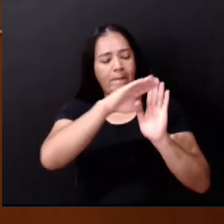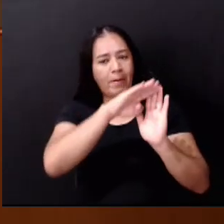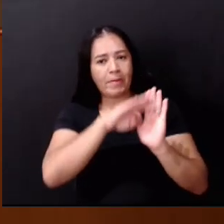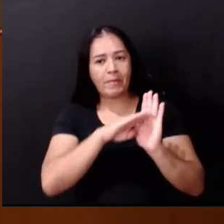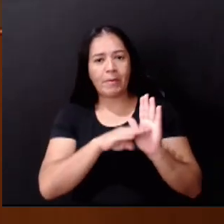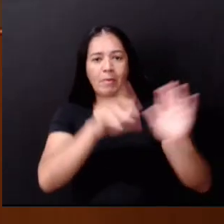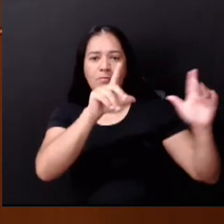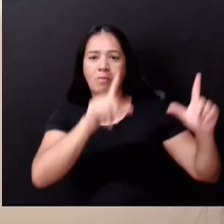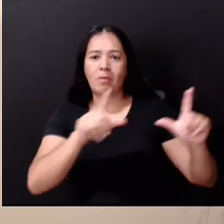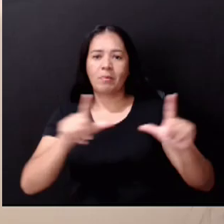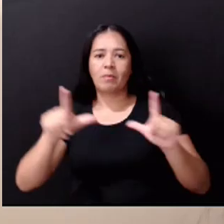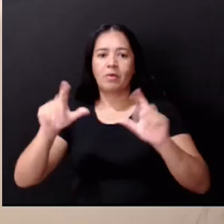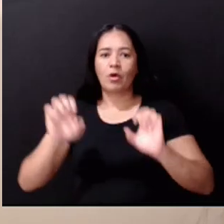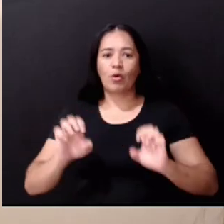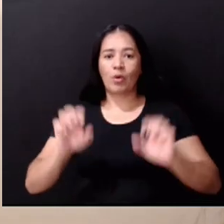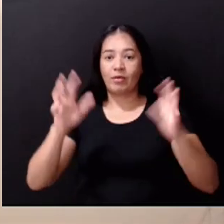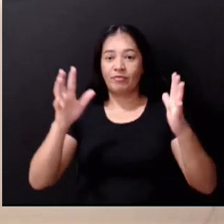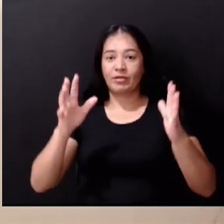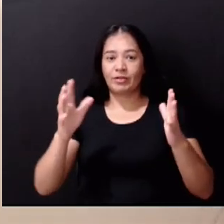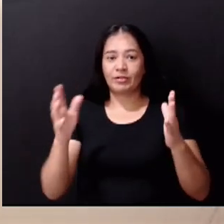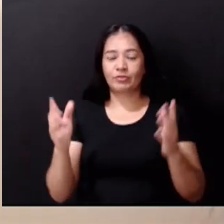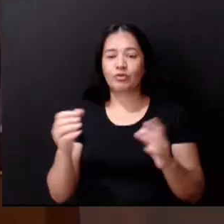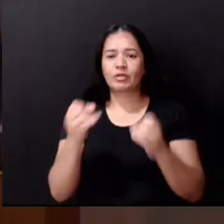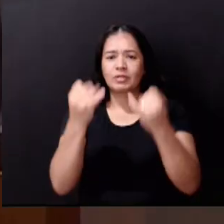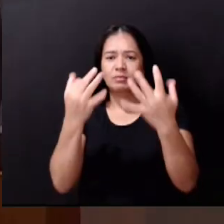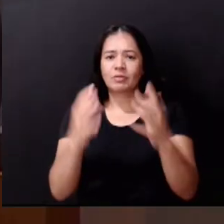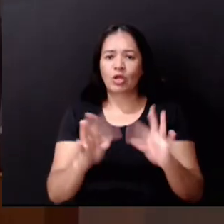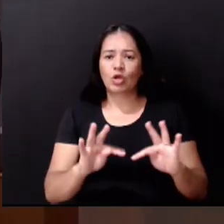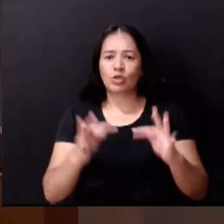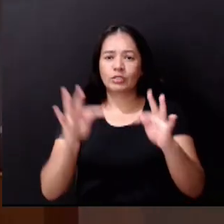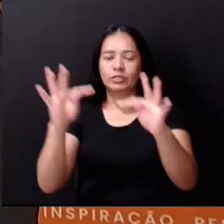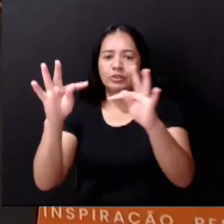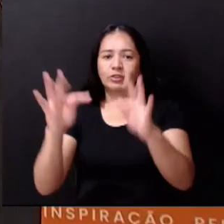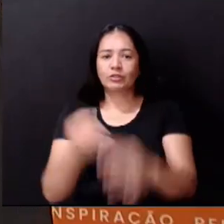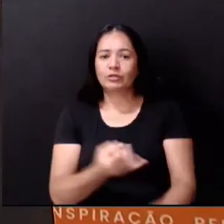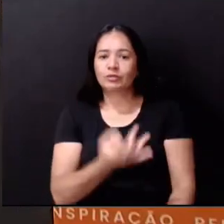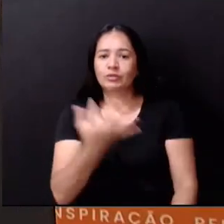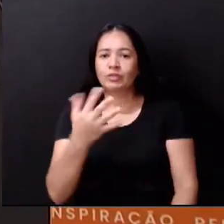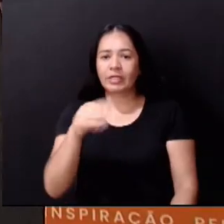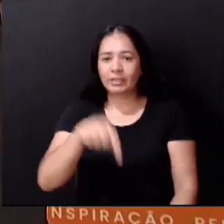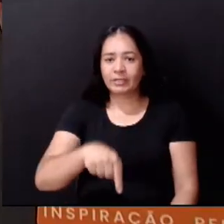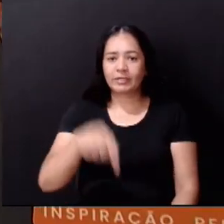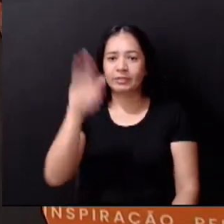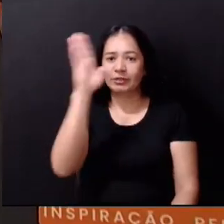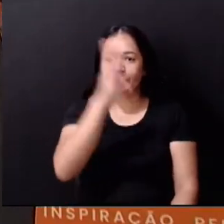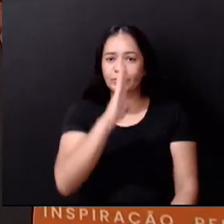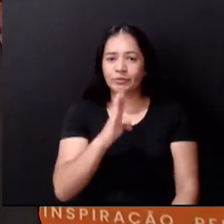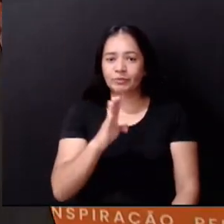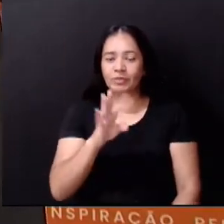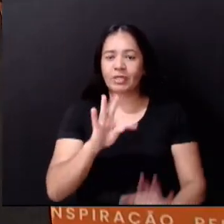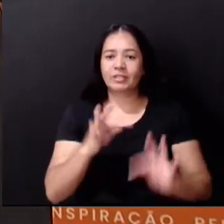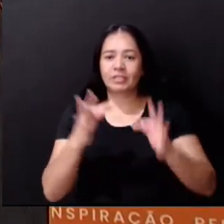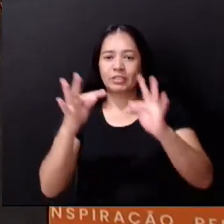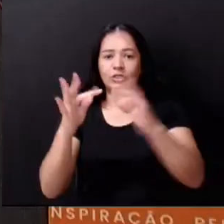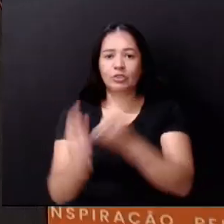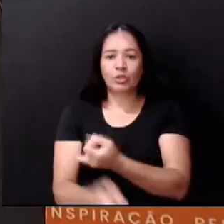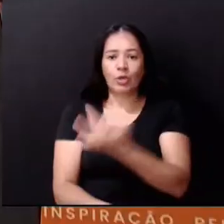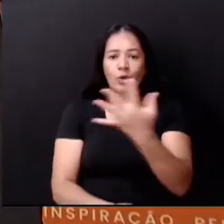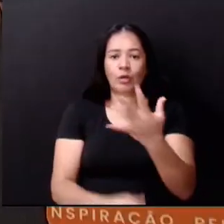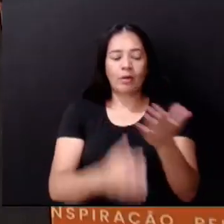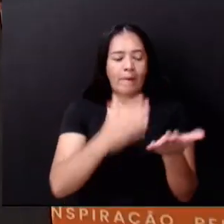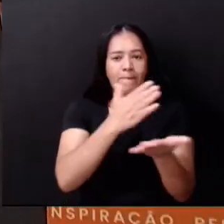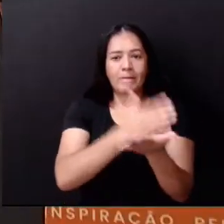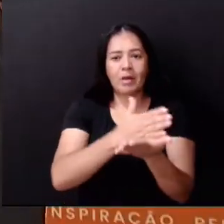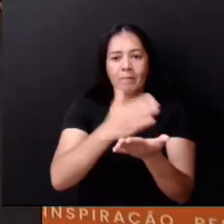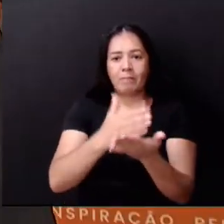evento explorou os avanços das tecnologias quânticas no Brasil. As tecnologias quânticas, elas se dividem em 3 pilares